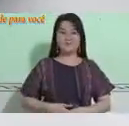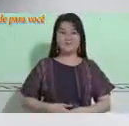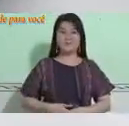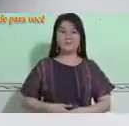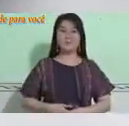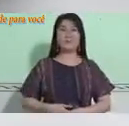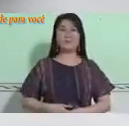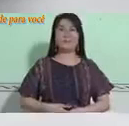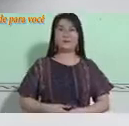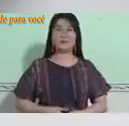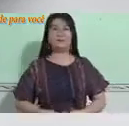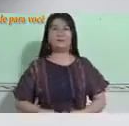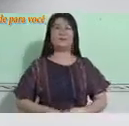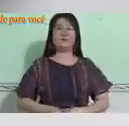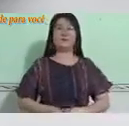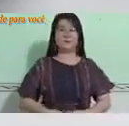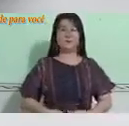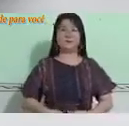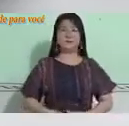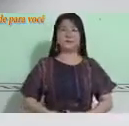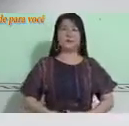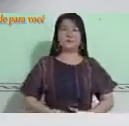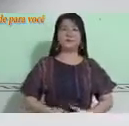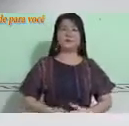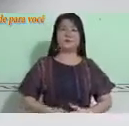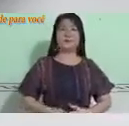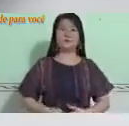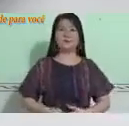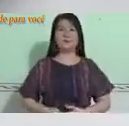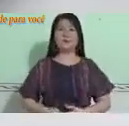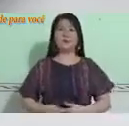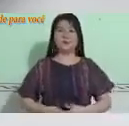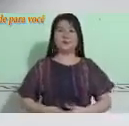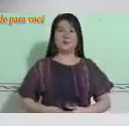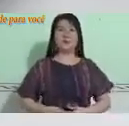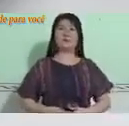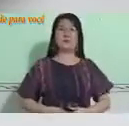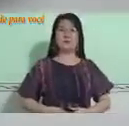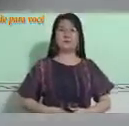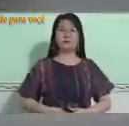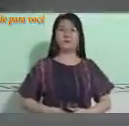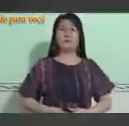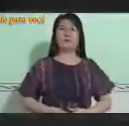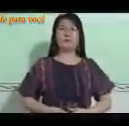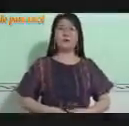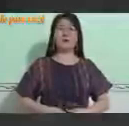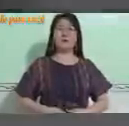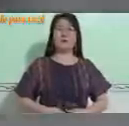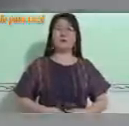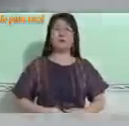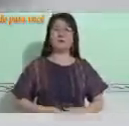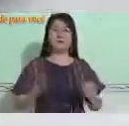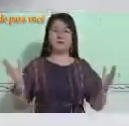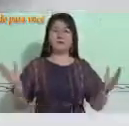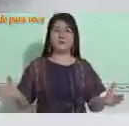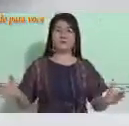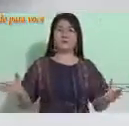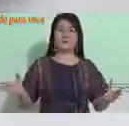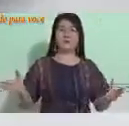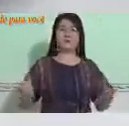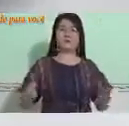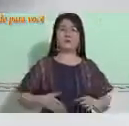Assim, a melhor forma de garantir que o resultado é verdadeiro, no caso de uma mulher com ciclo irregular, é